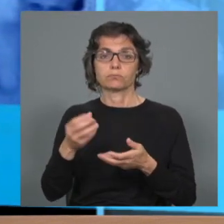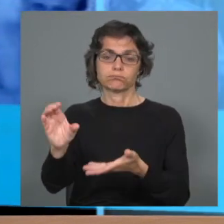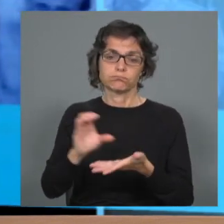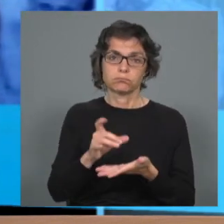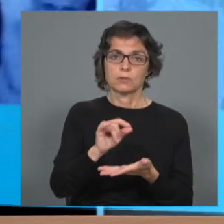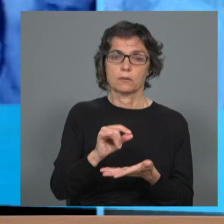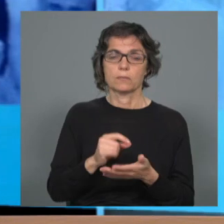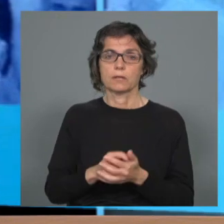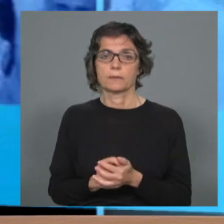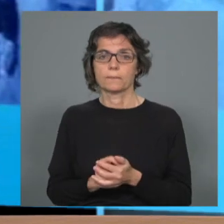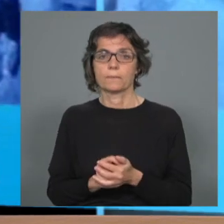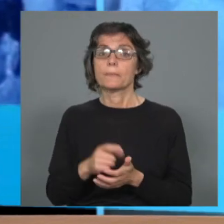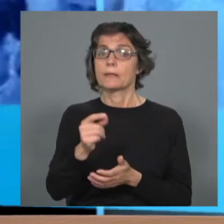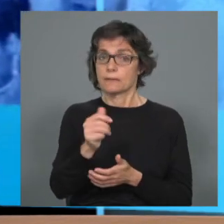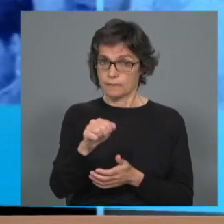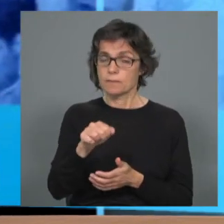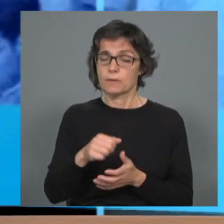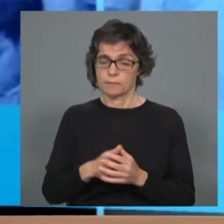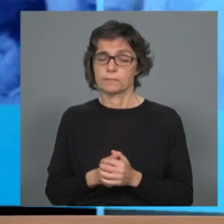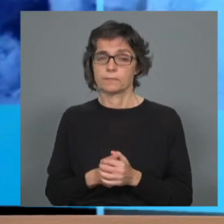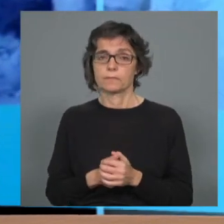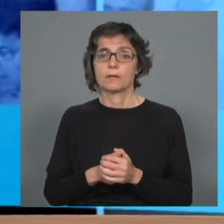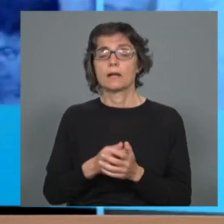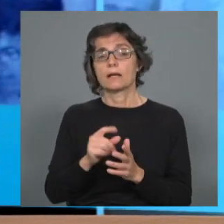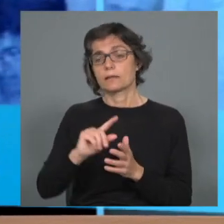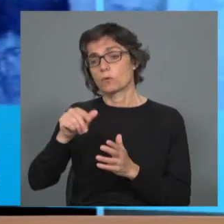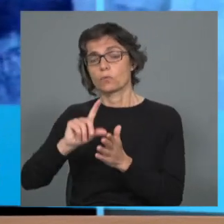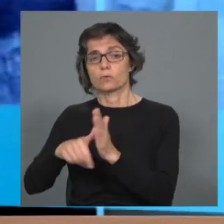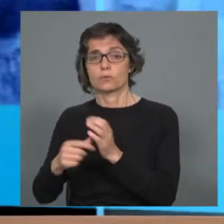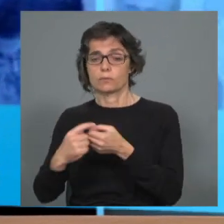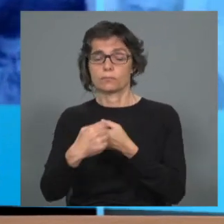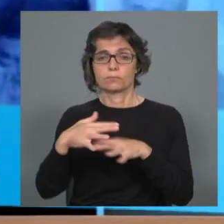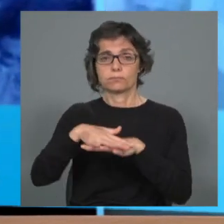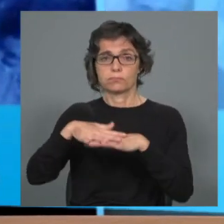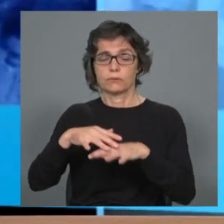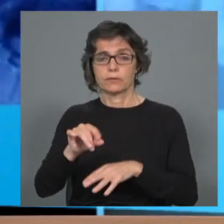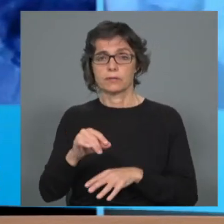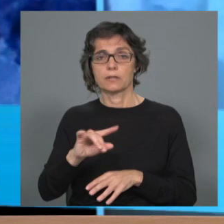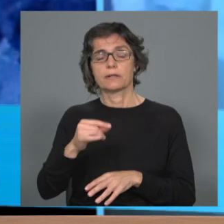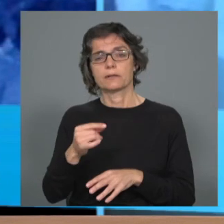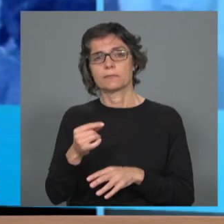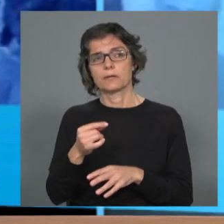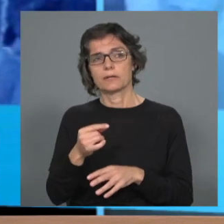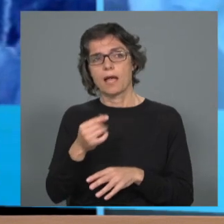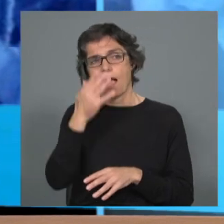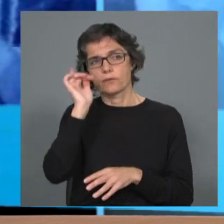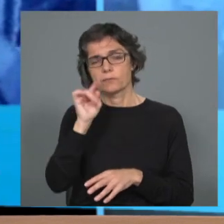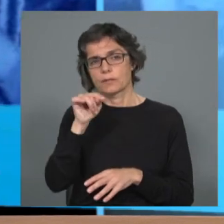de apoios de mecenas. E dos projetos que fazemos. Mas vive também de todos os